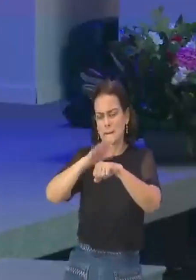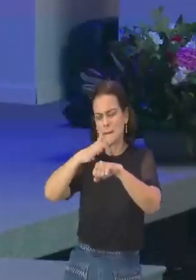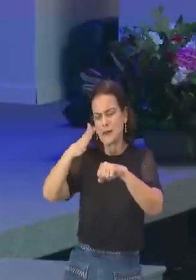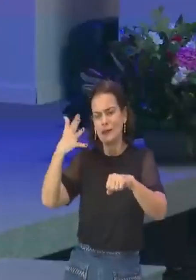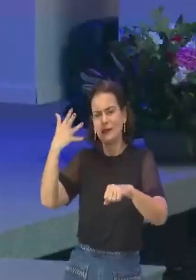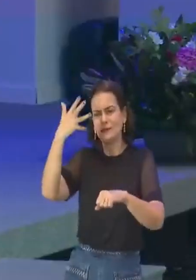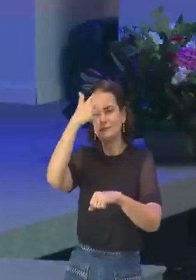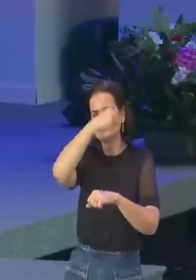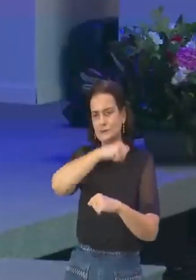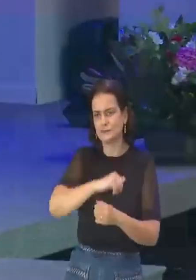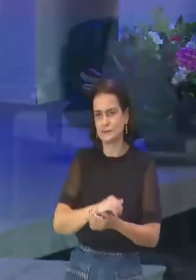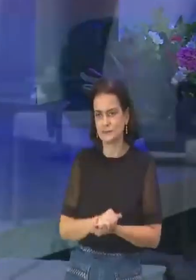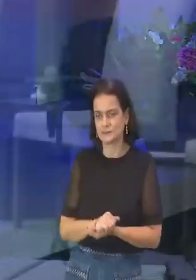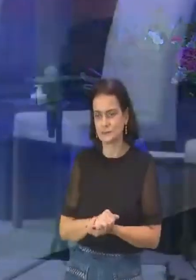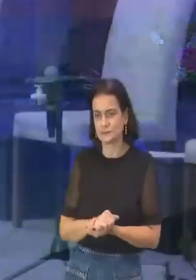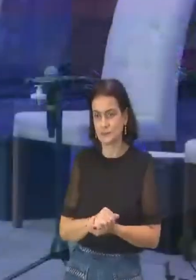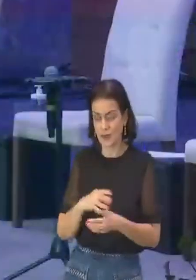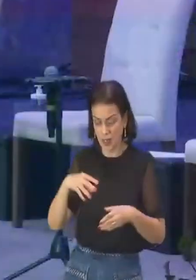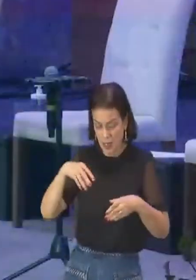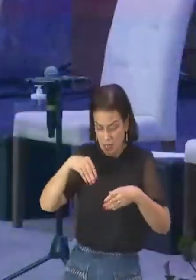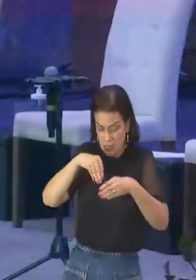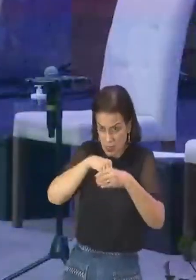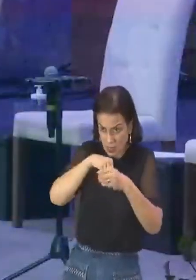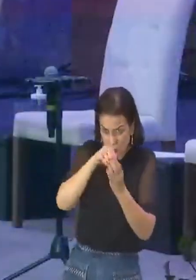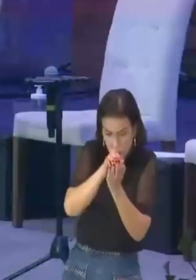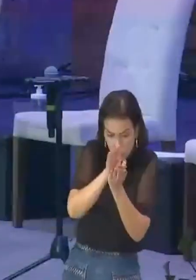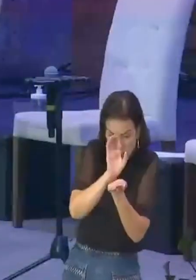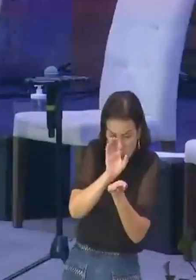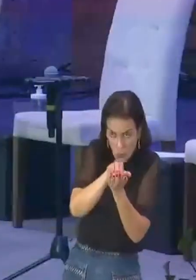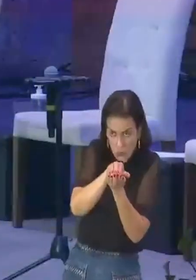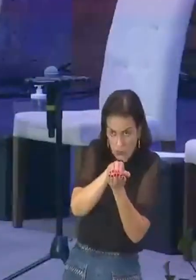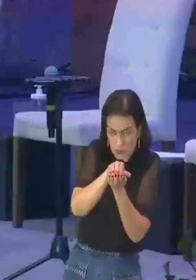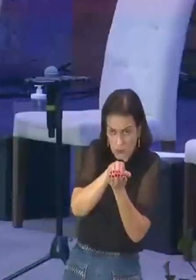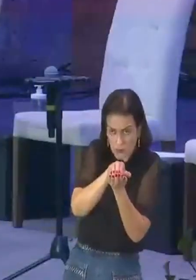brilhoso ali dentro da ostra.